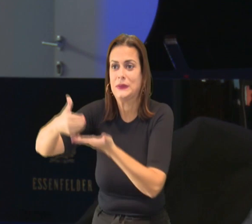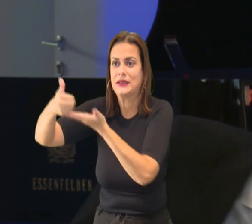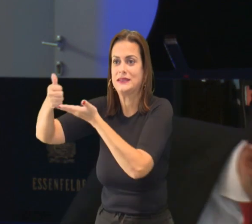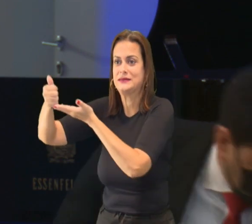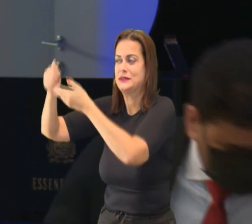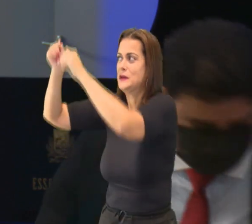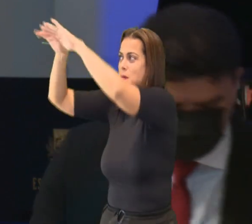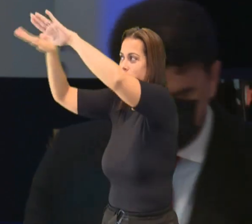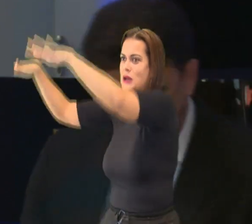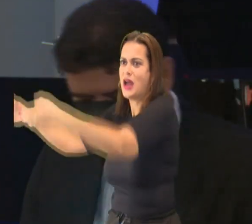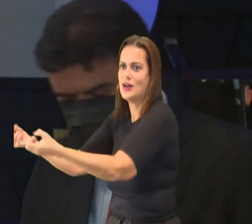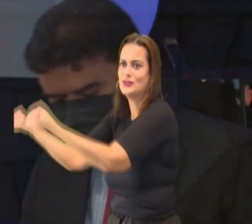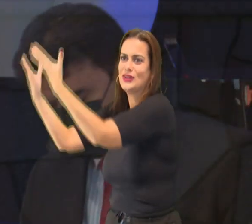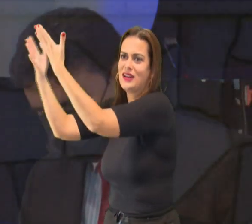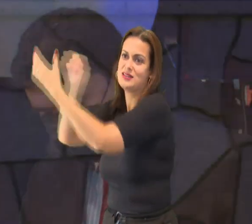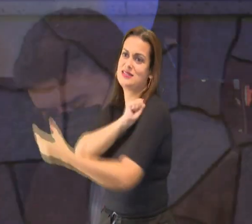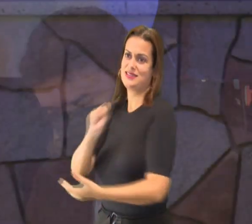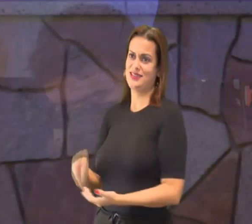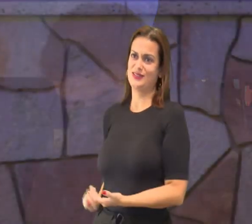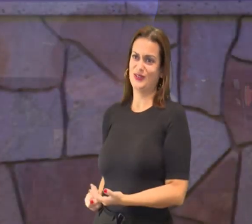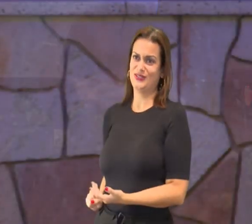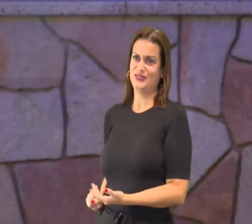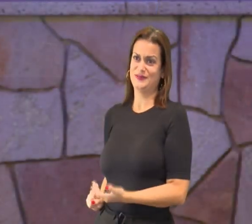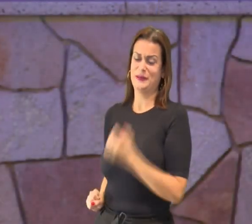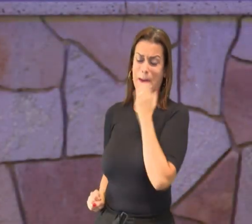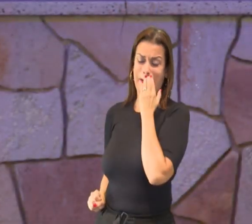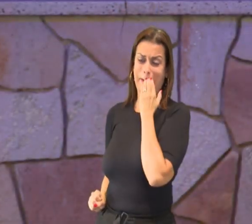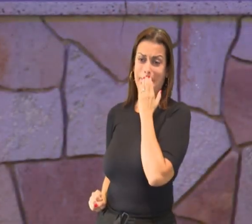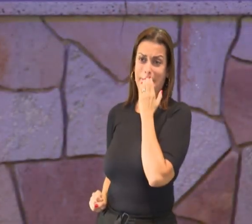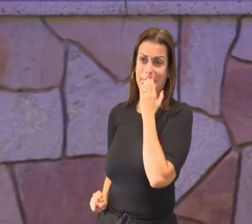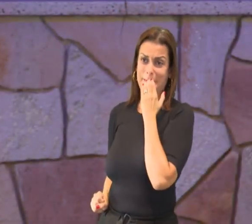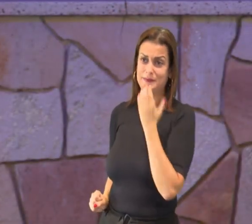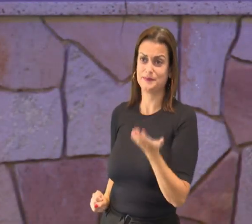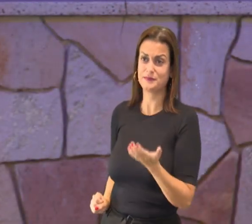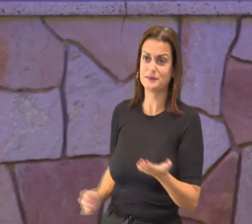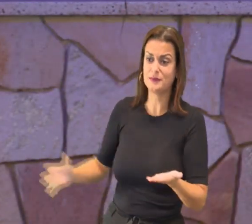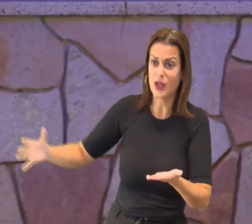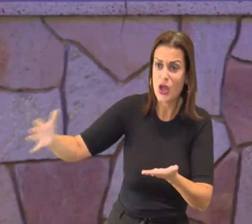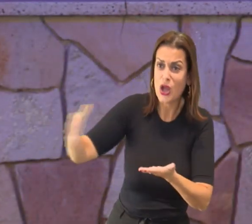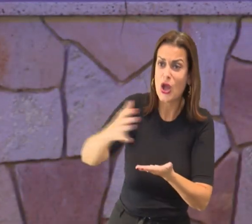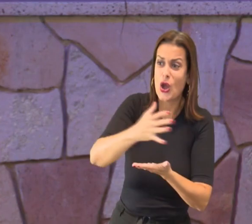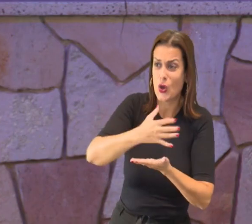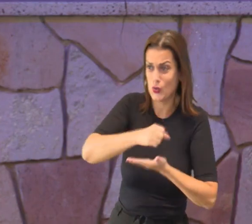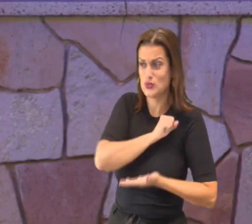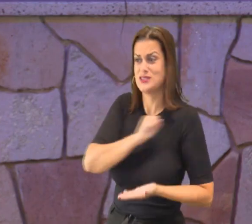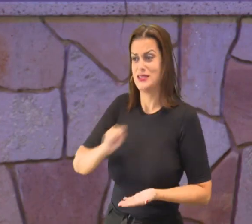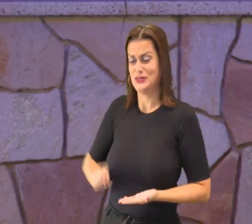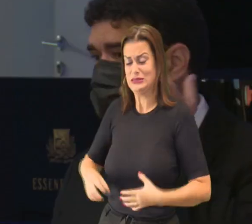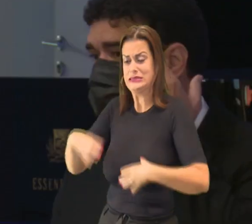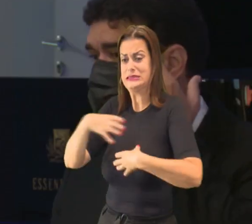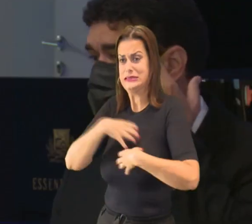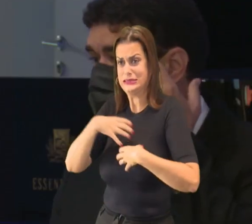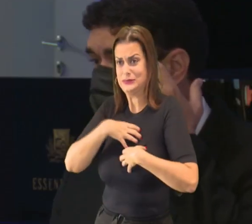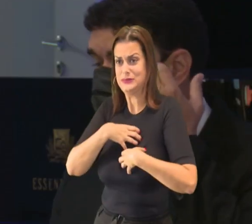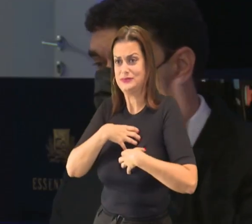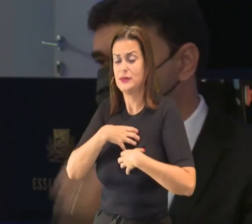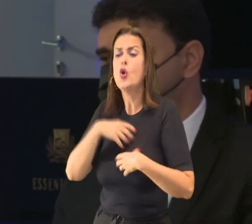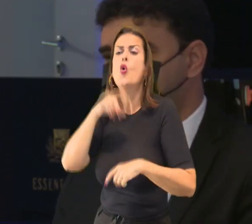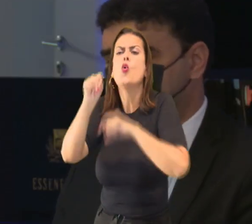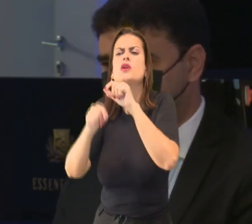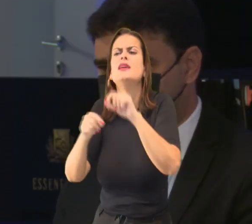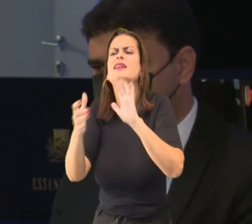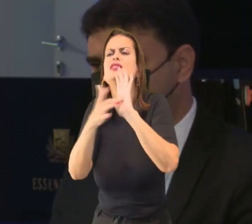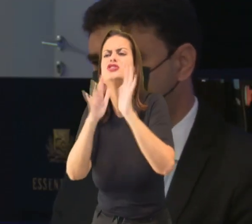altar? O sacerdote. O sacerdote também sente o sangue. O que Cristo sente na